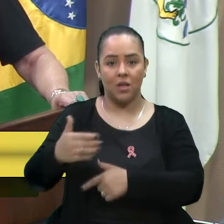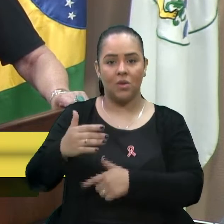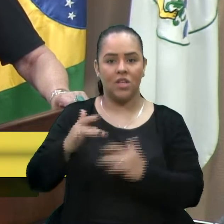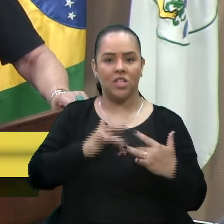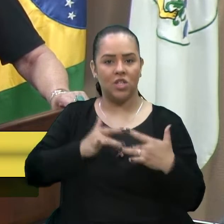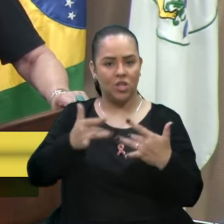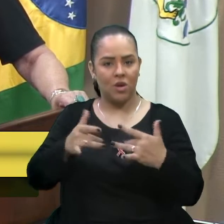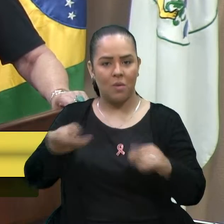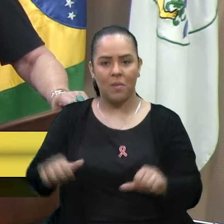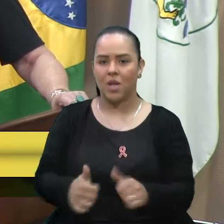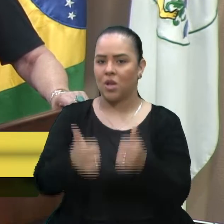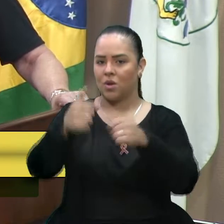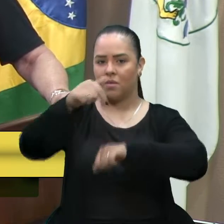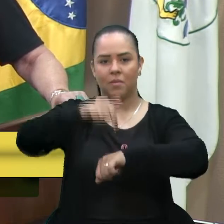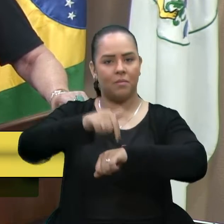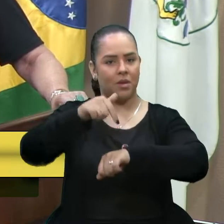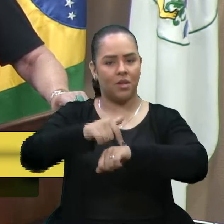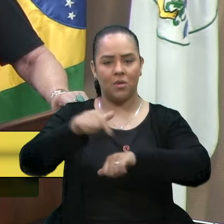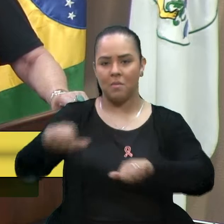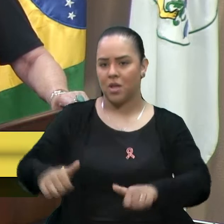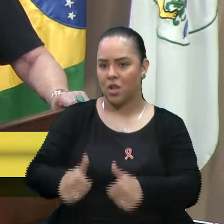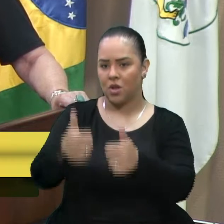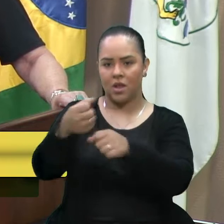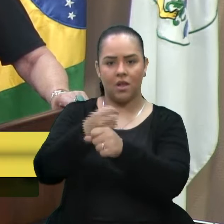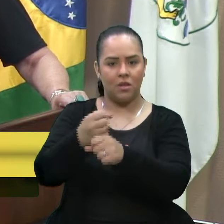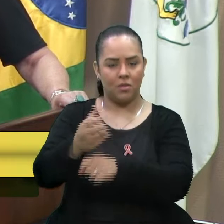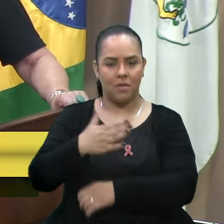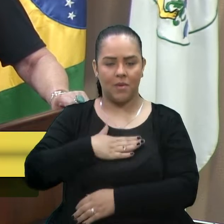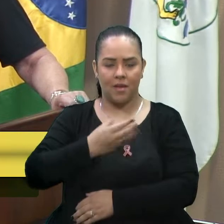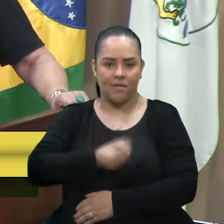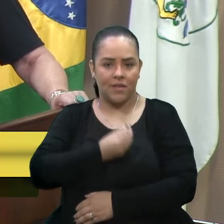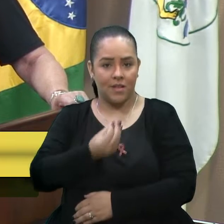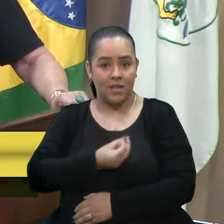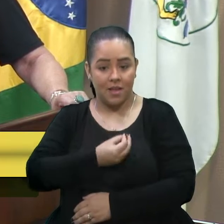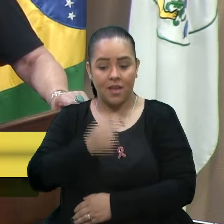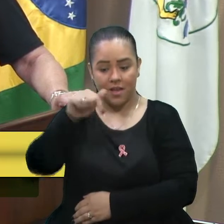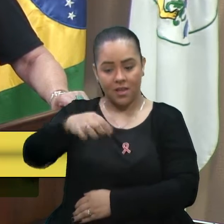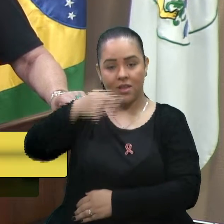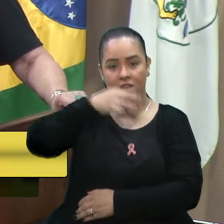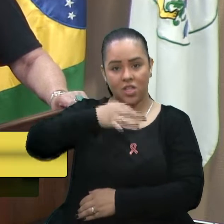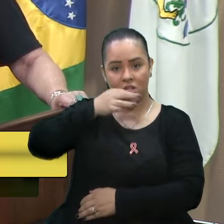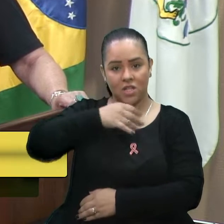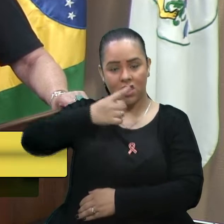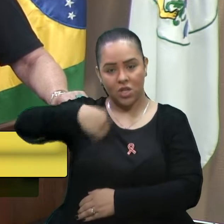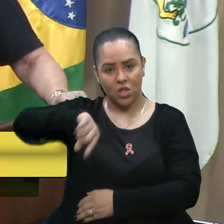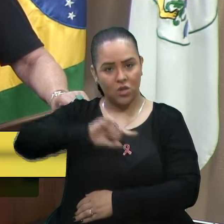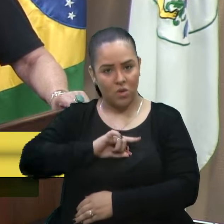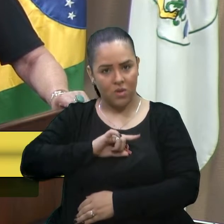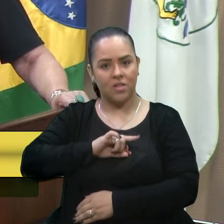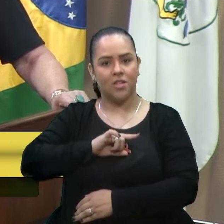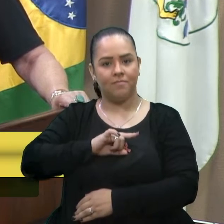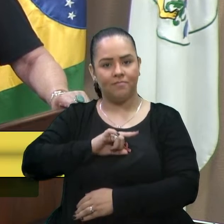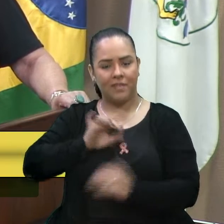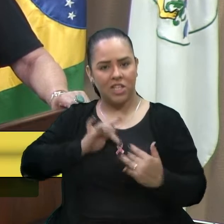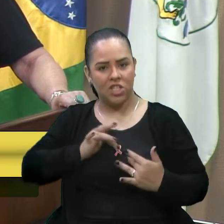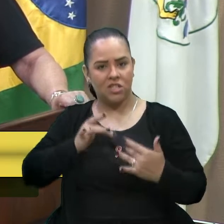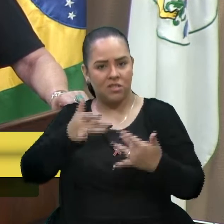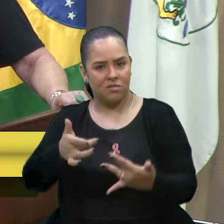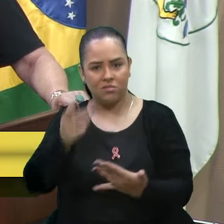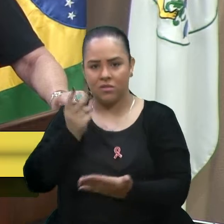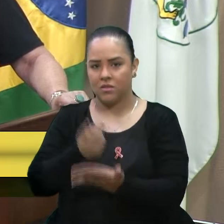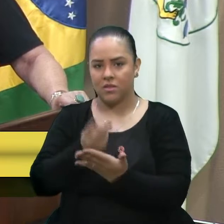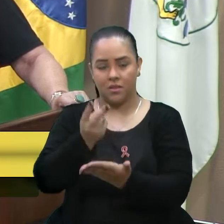melhores tempos e os melhores anos da minha vida. E é para ela que nós estamos para servir. Por isso,